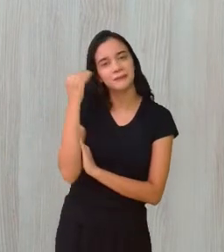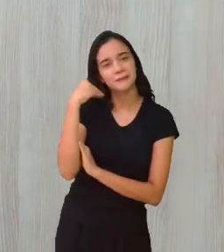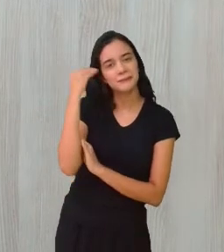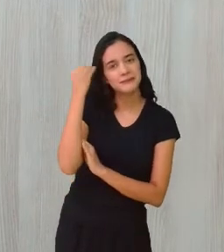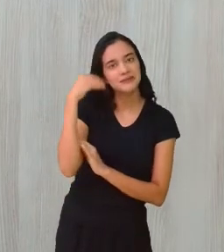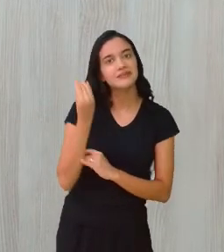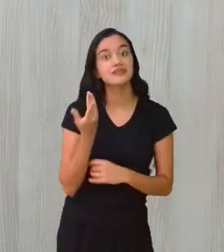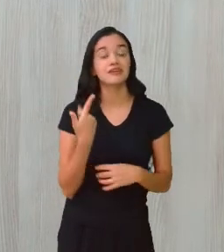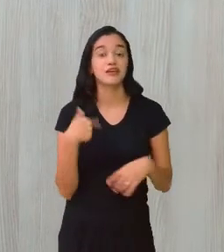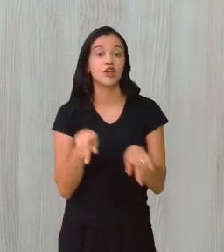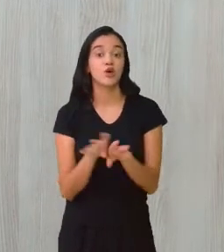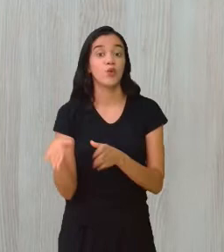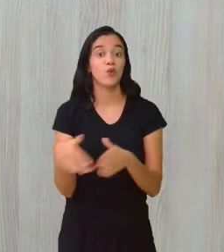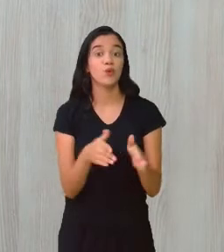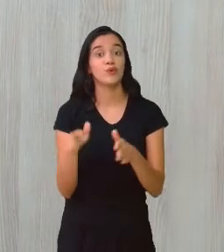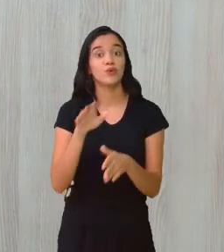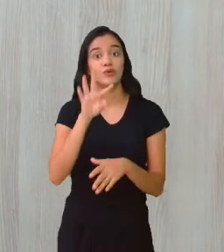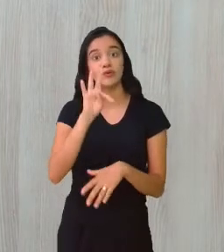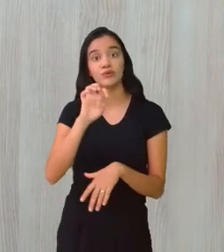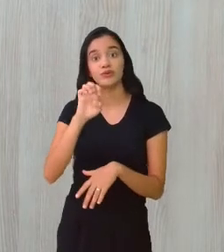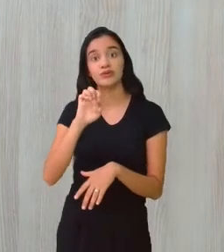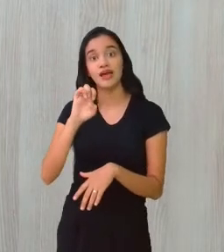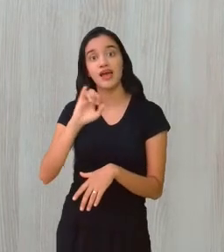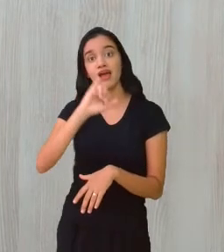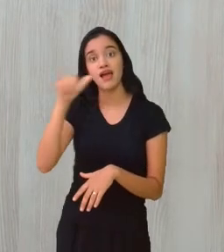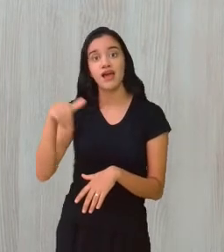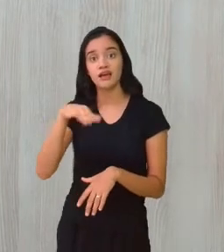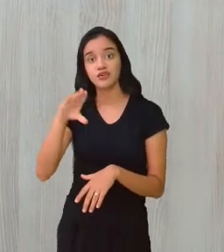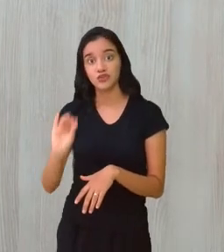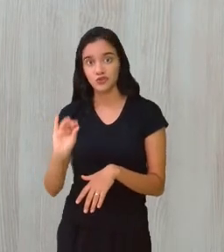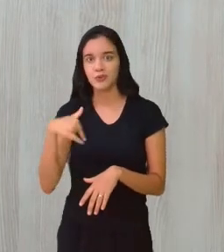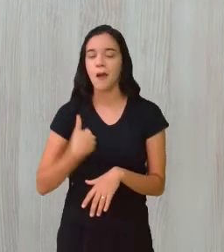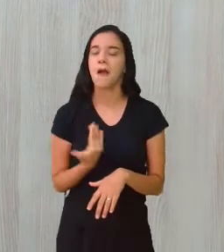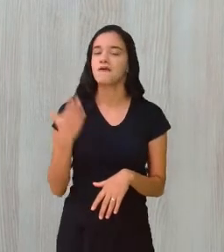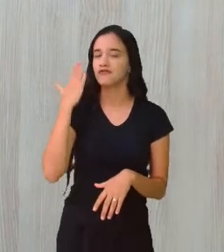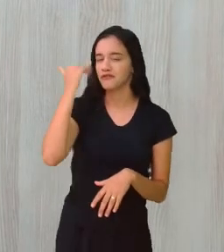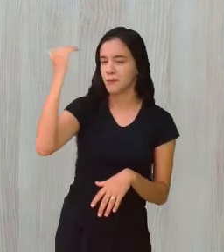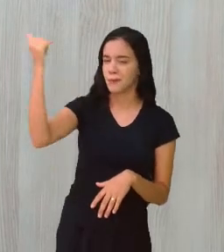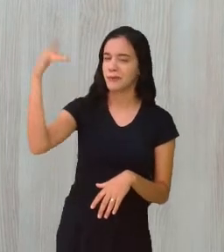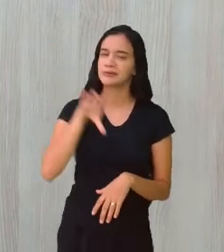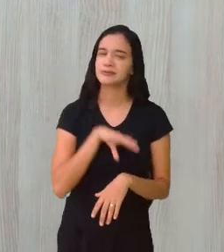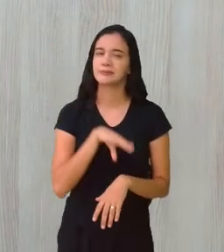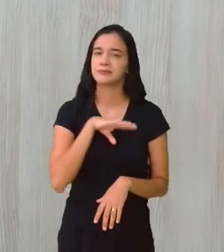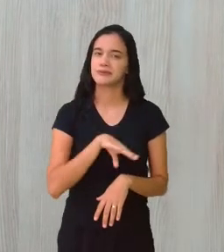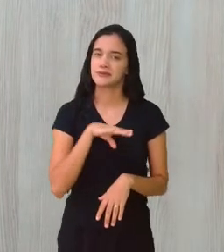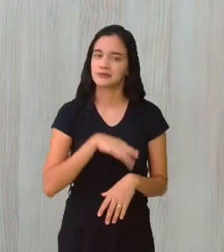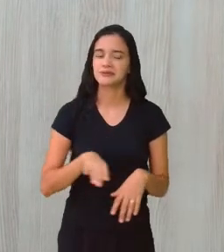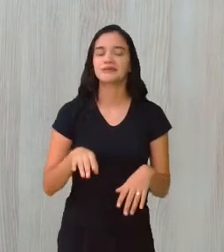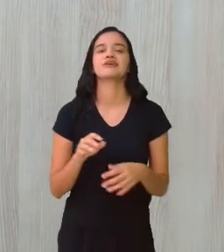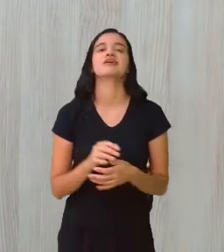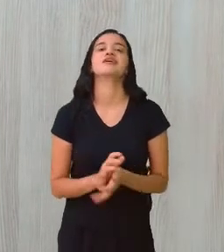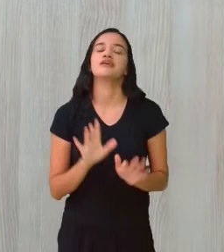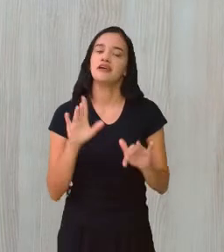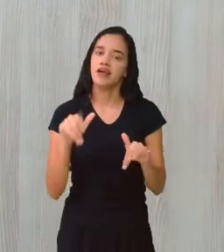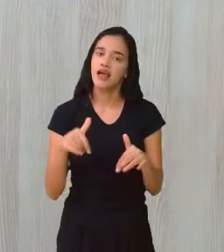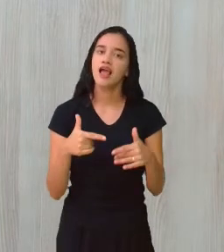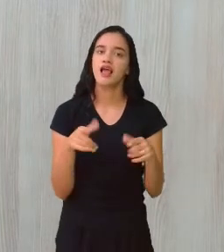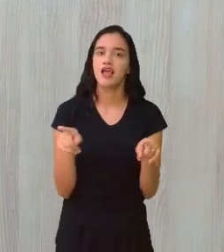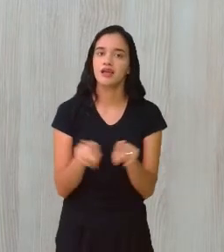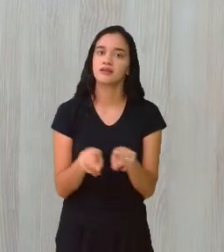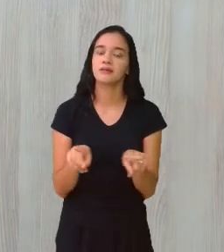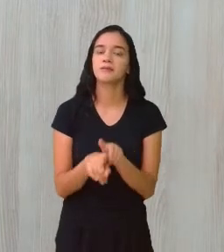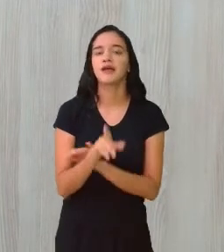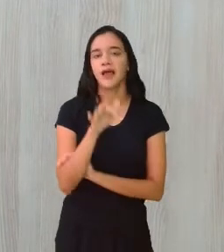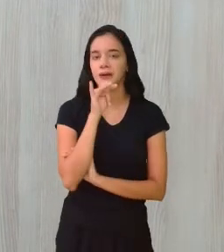lá, o Rio Tejo, né, professora Carol? Bem famoso em Portugal, em Lisboa, e é um dos